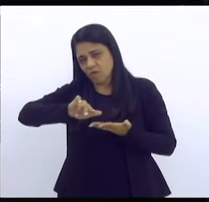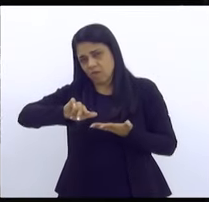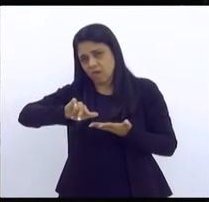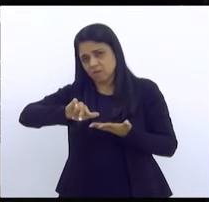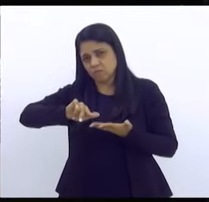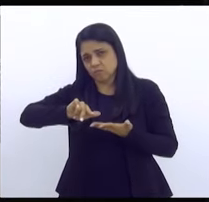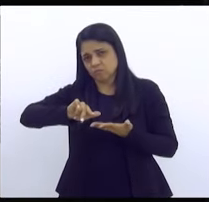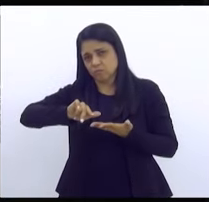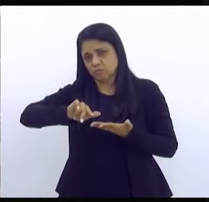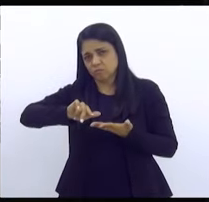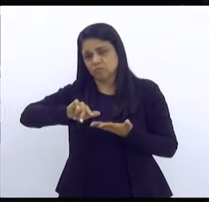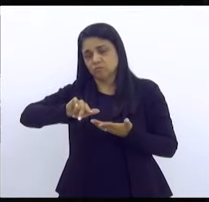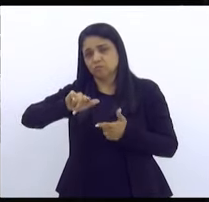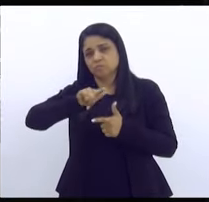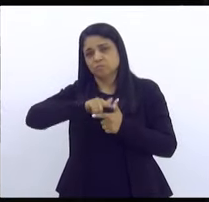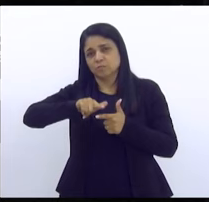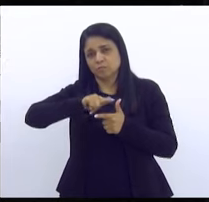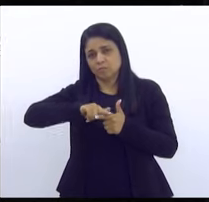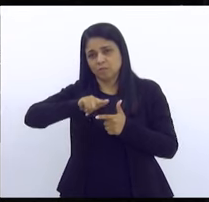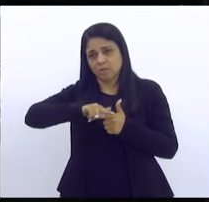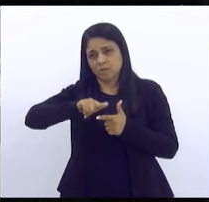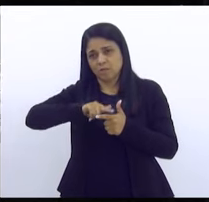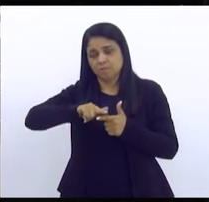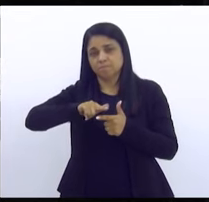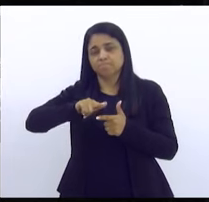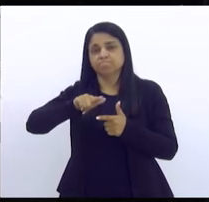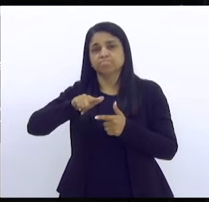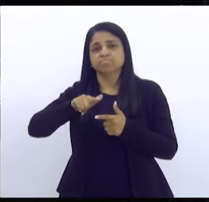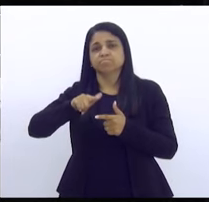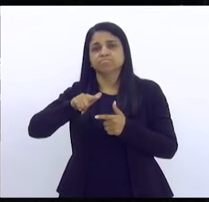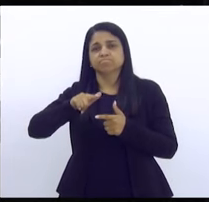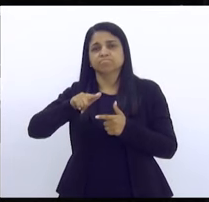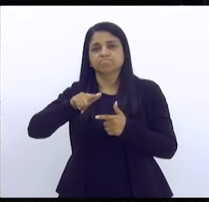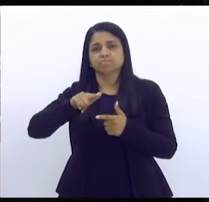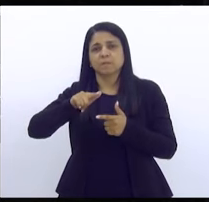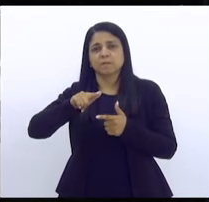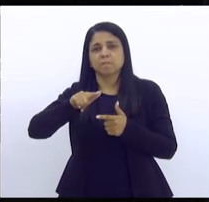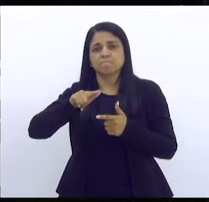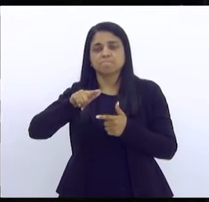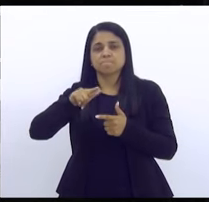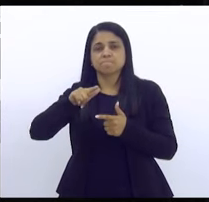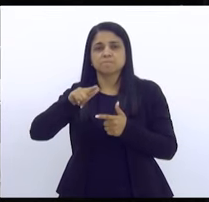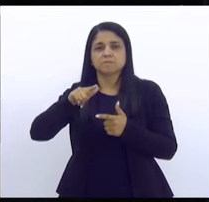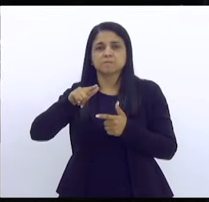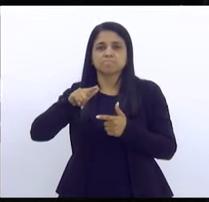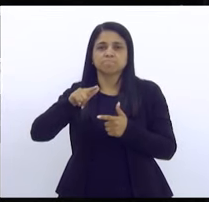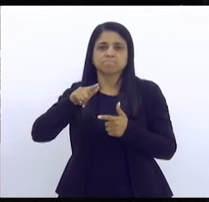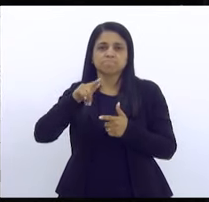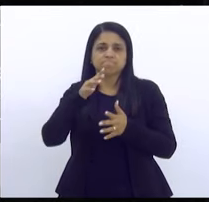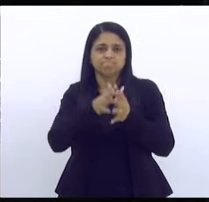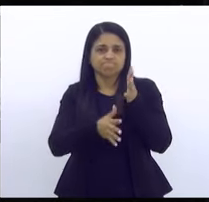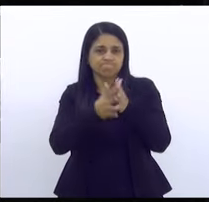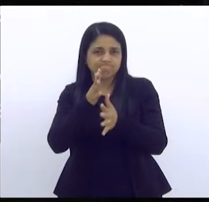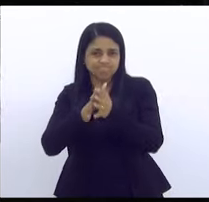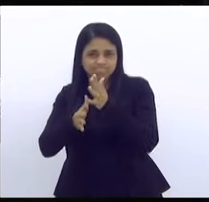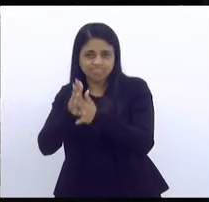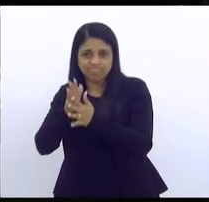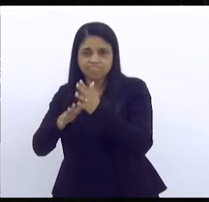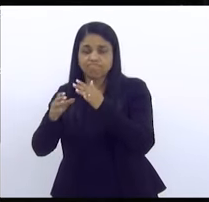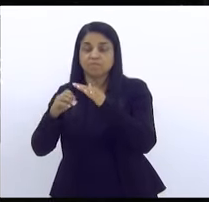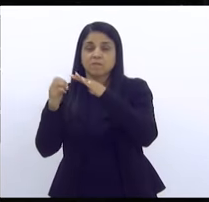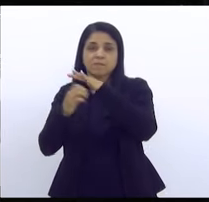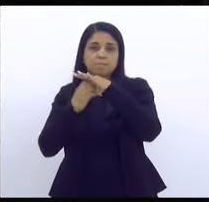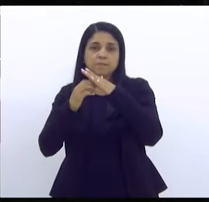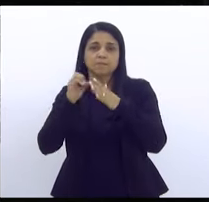aconteceram fruto da presença da destruição que a Enel fez sobre o nosso município. Mas terá